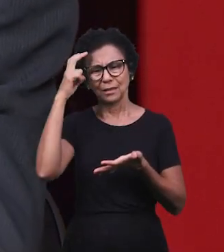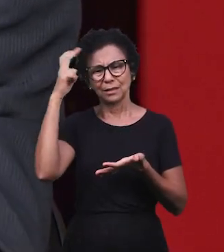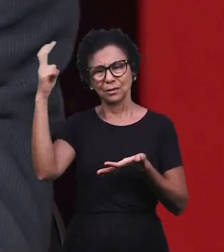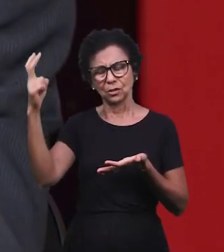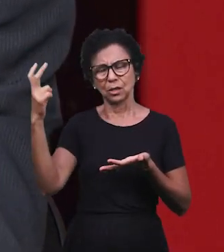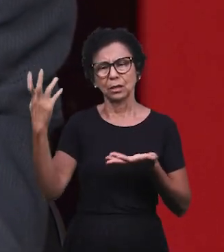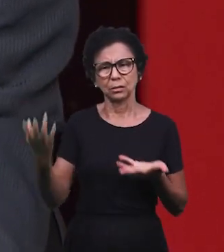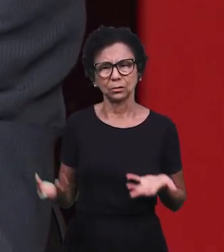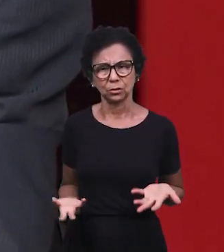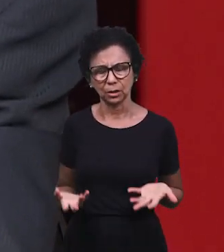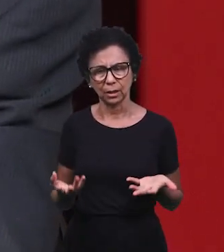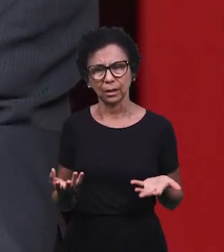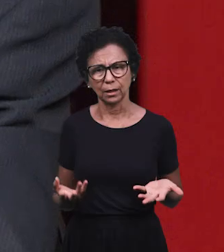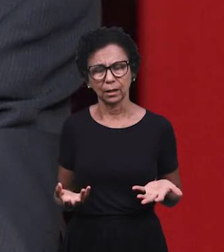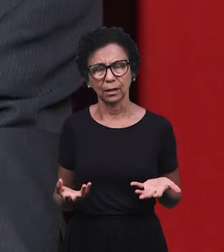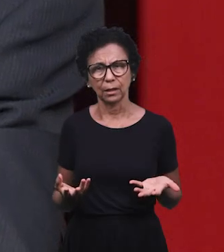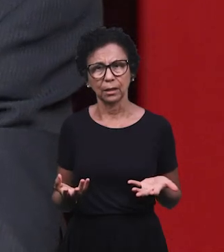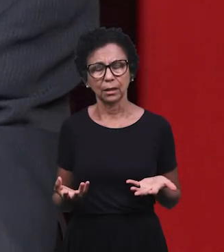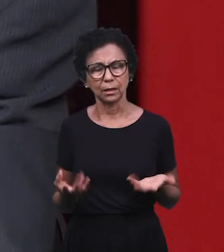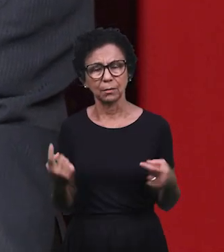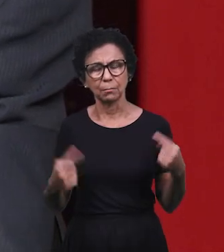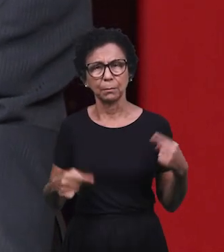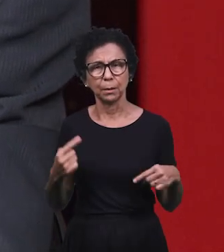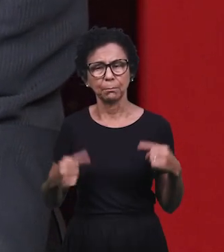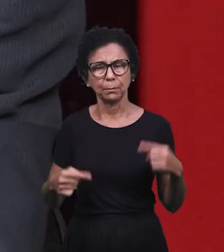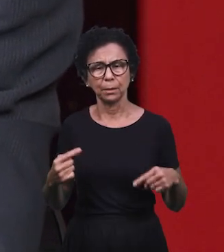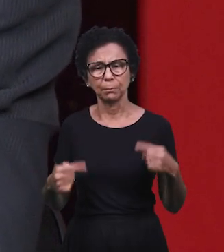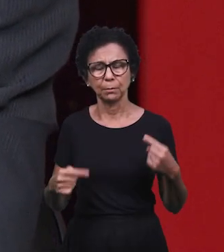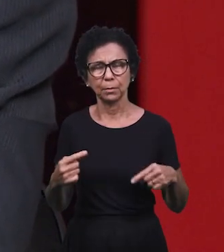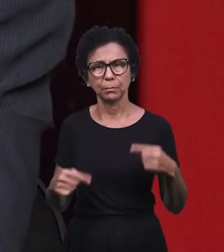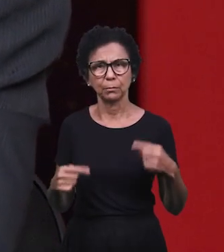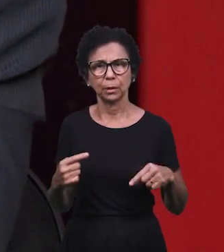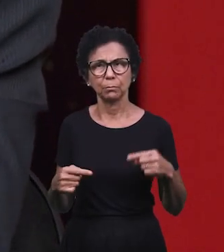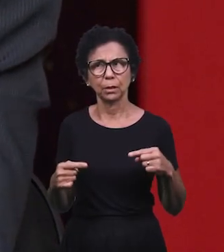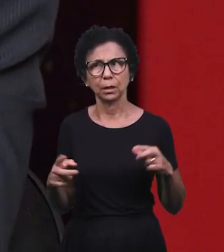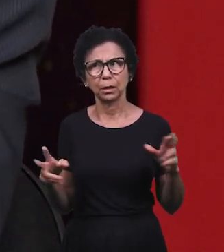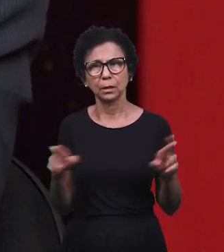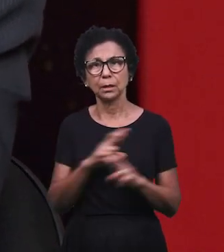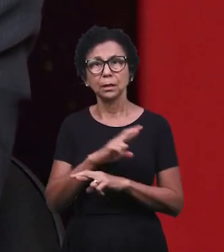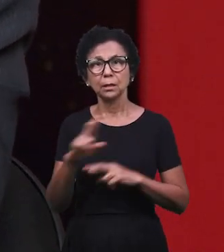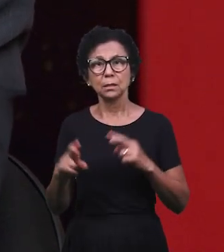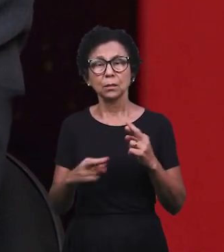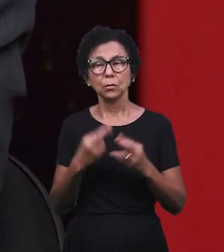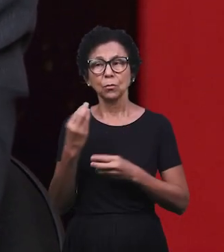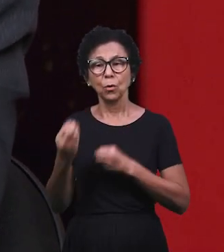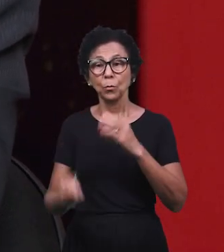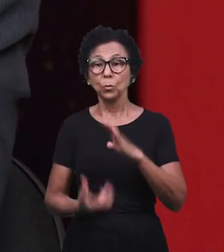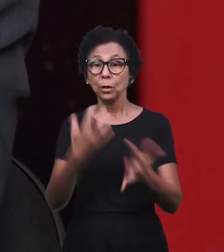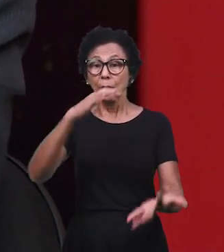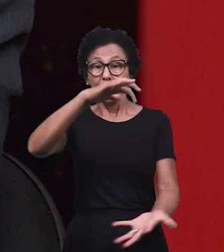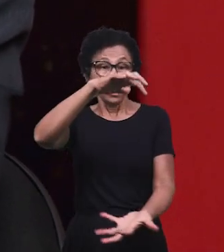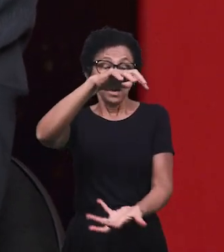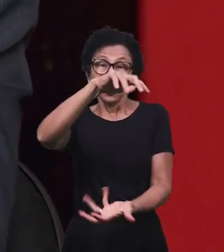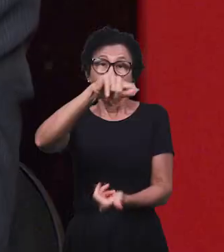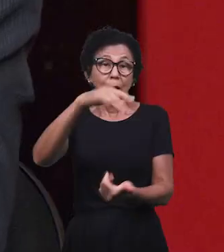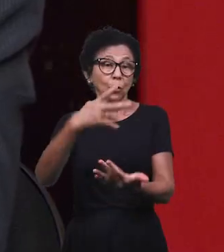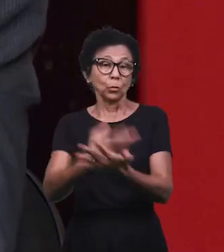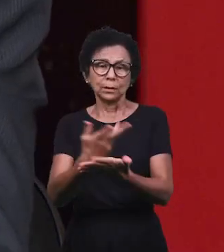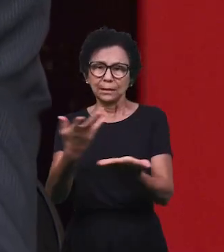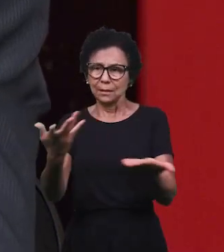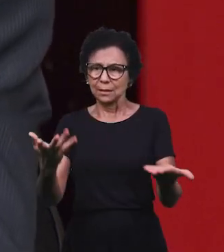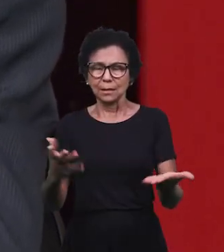a questão mesmo é o debate em relação à formação da vida de forma natural, né, pelo